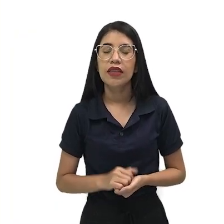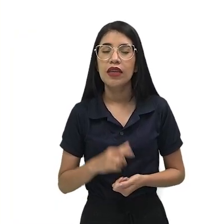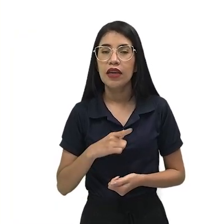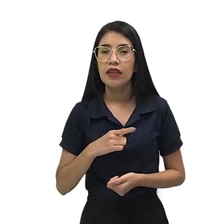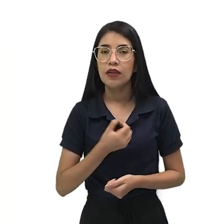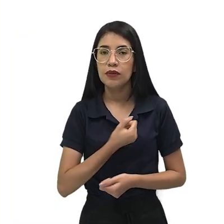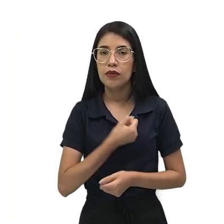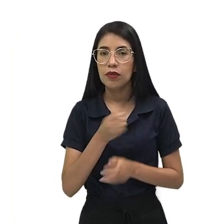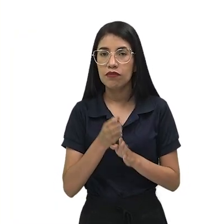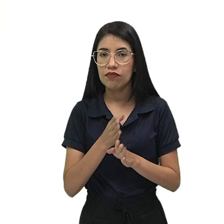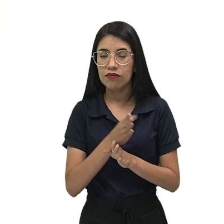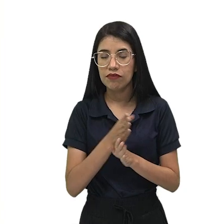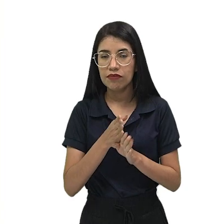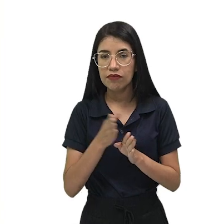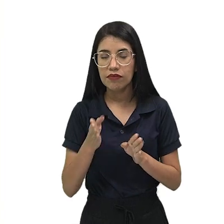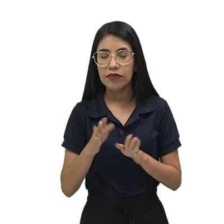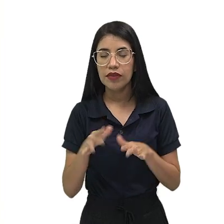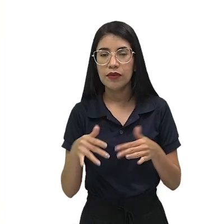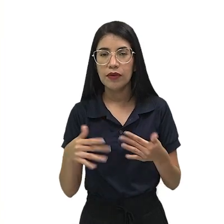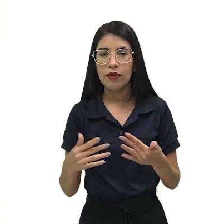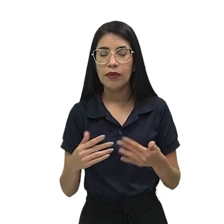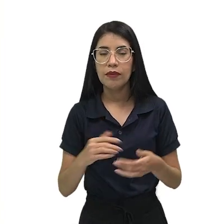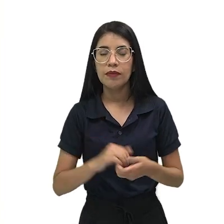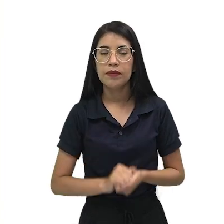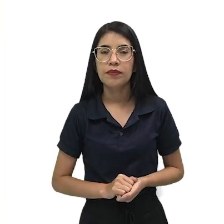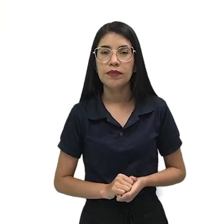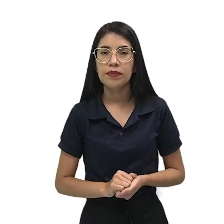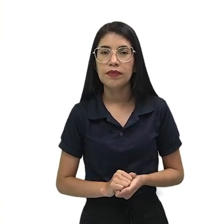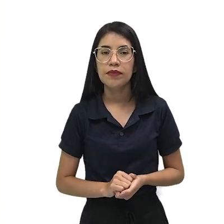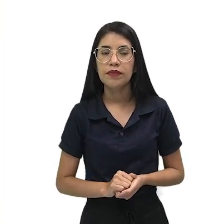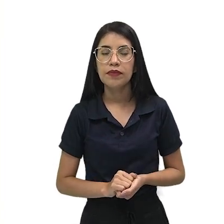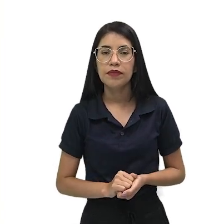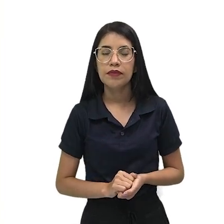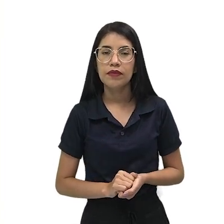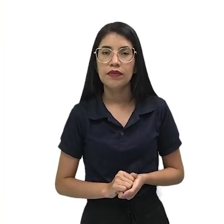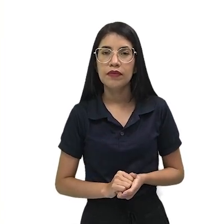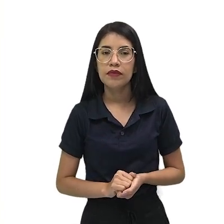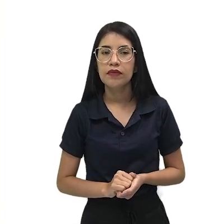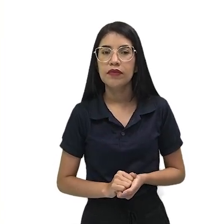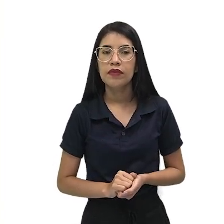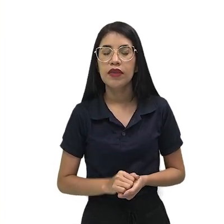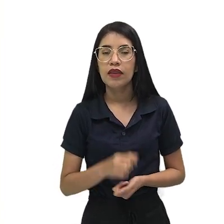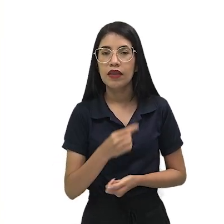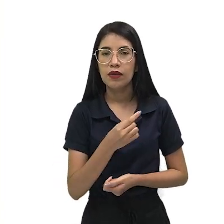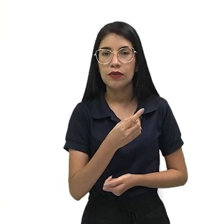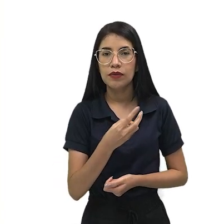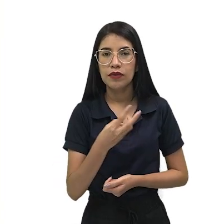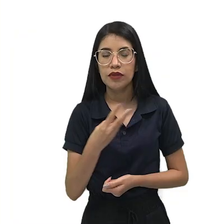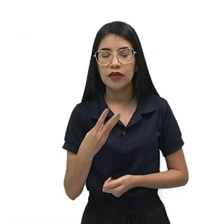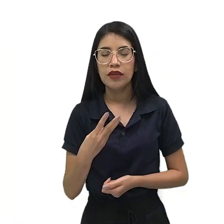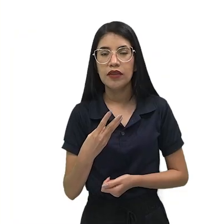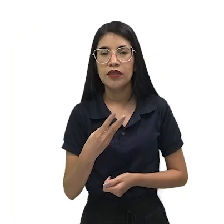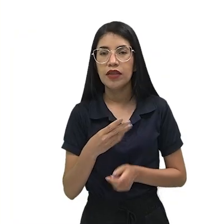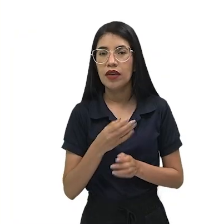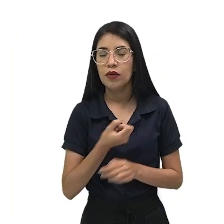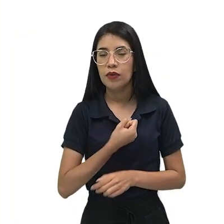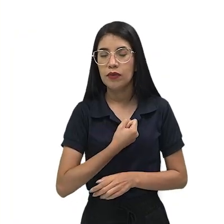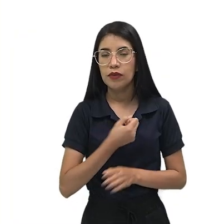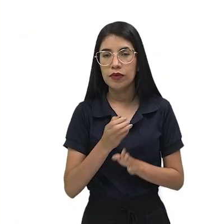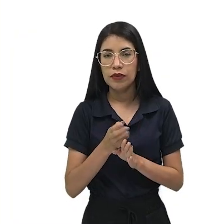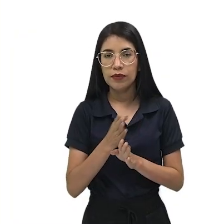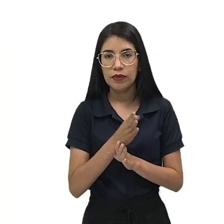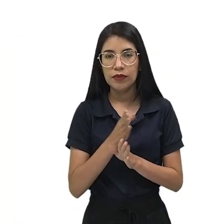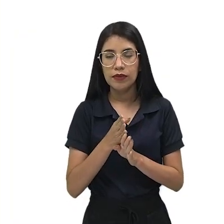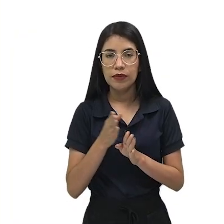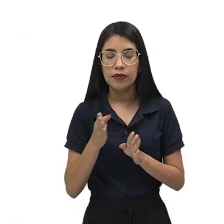inteira dela. Qual é a parte inteira? Então, a parte inteira nós já sabemos que é tudo que vem antes